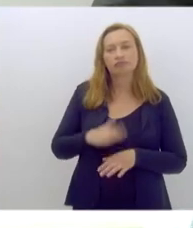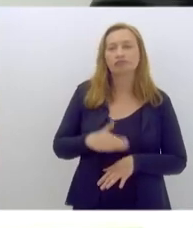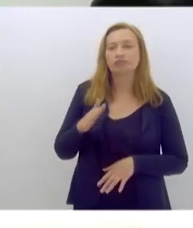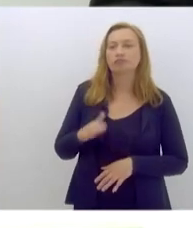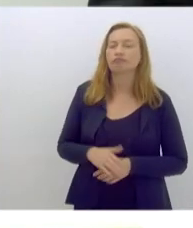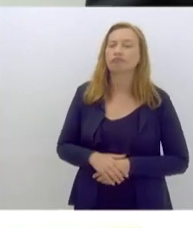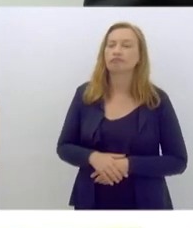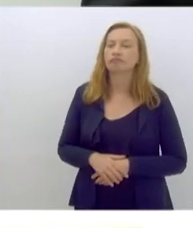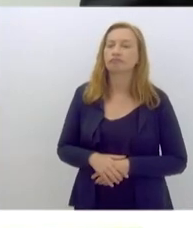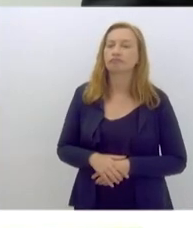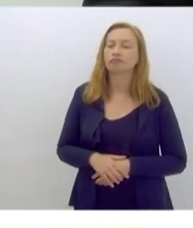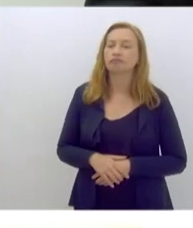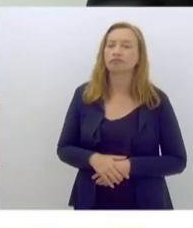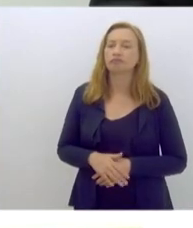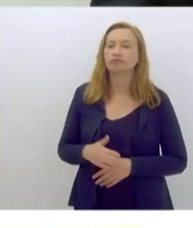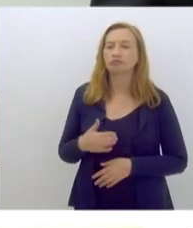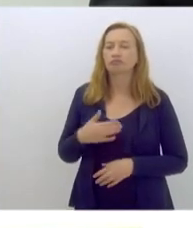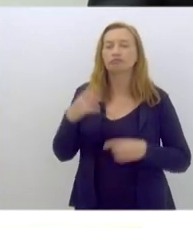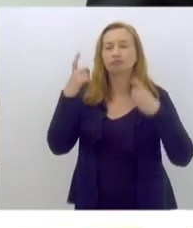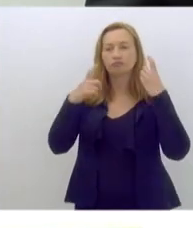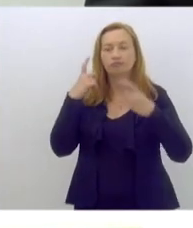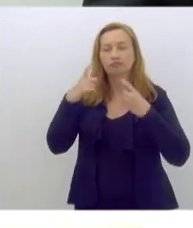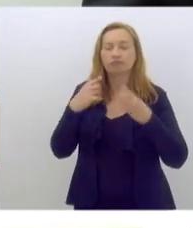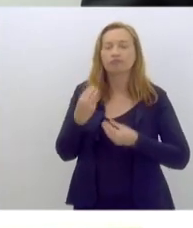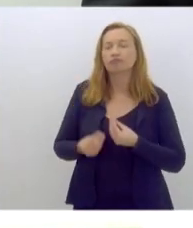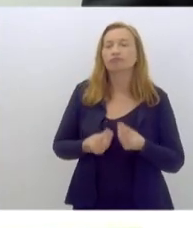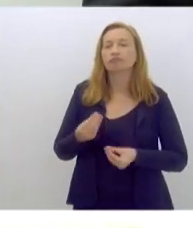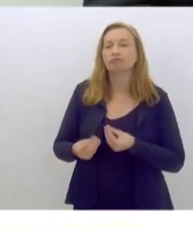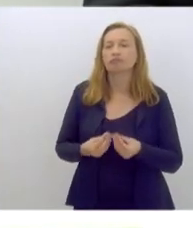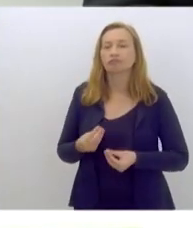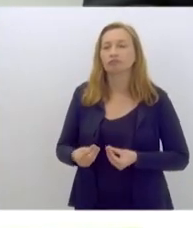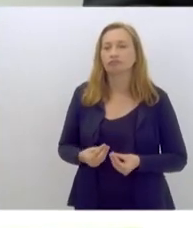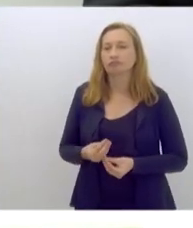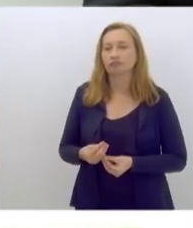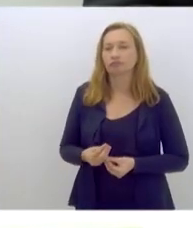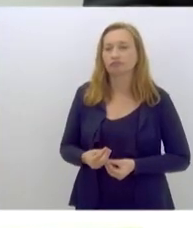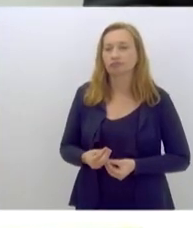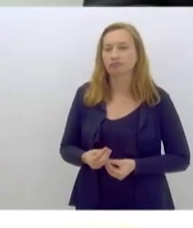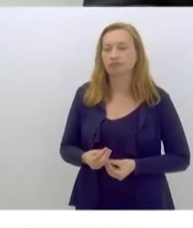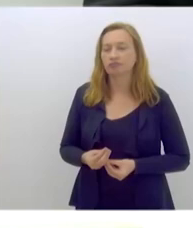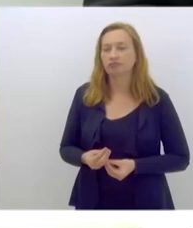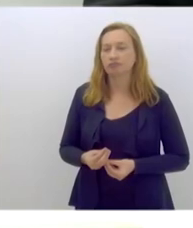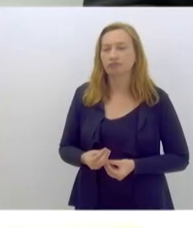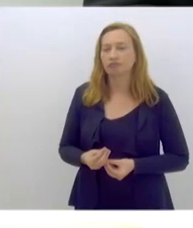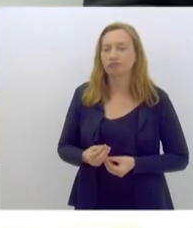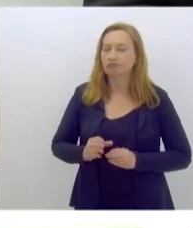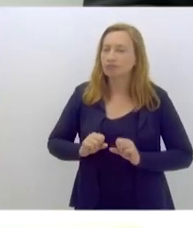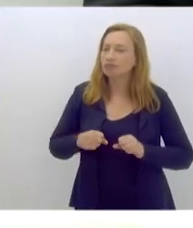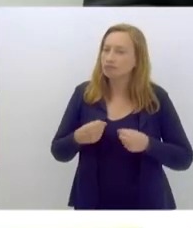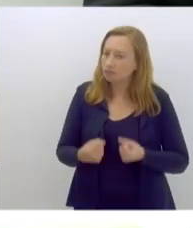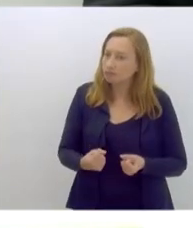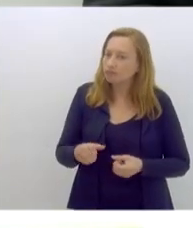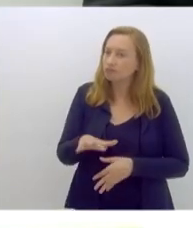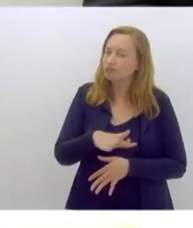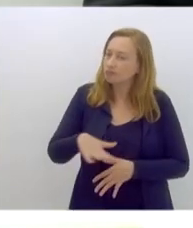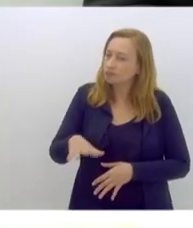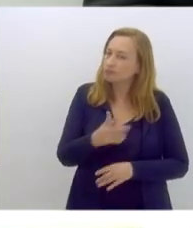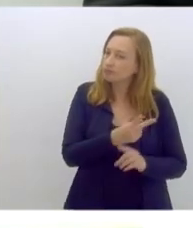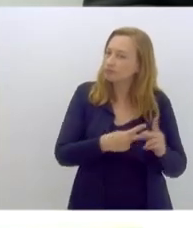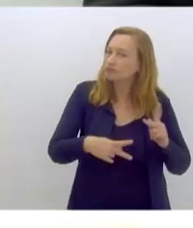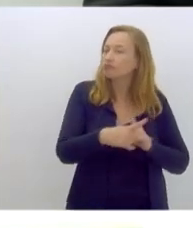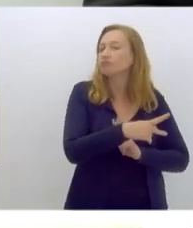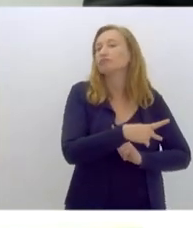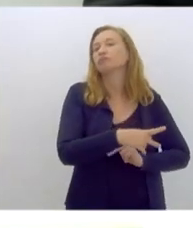né daí a minha preocupação como é que vai ser essa esse reforço a área da Previdência